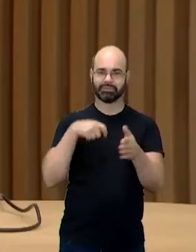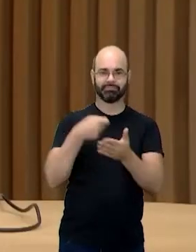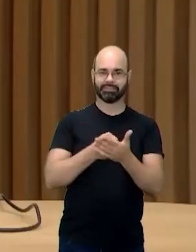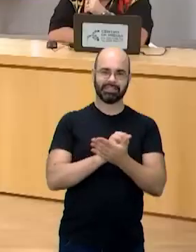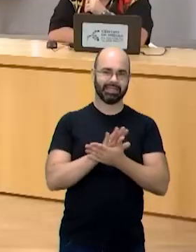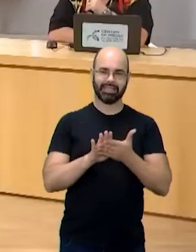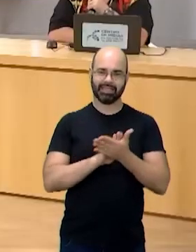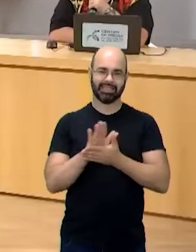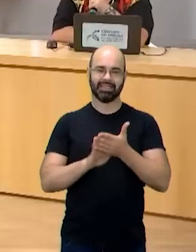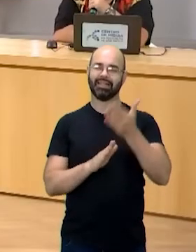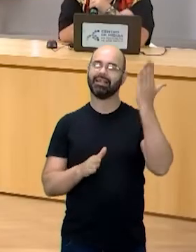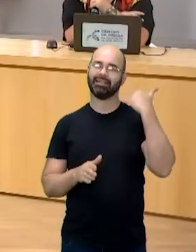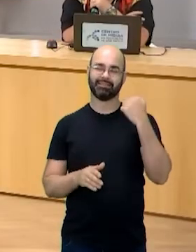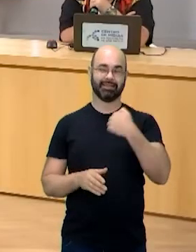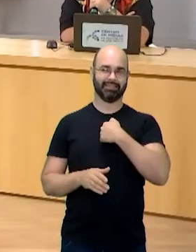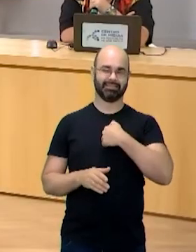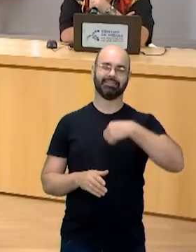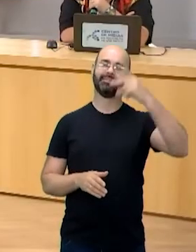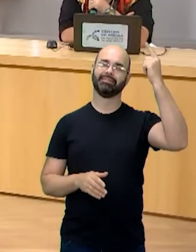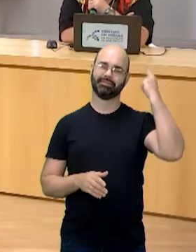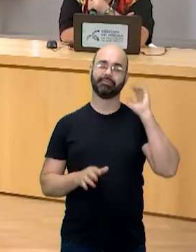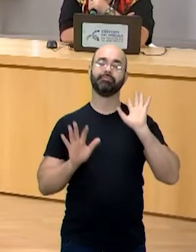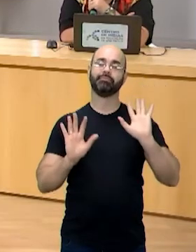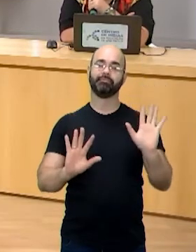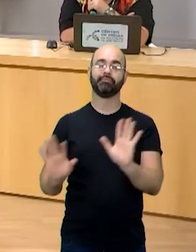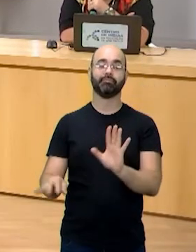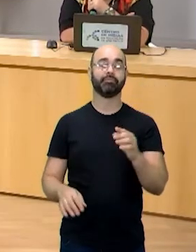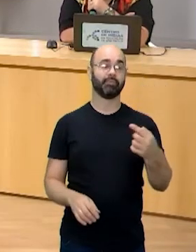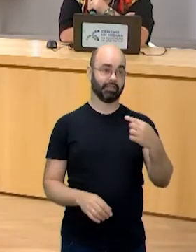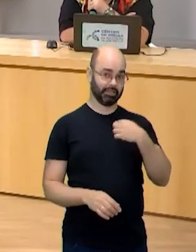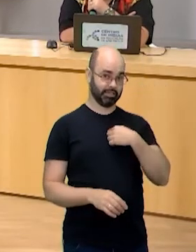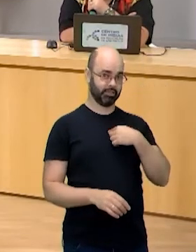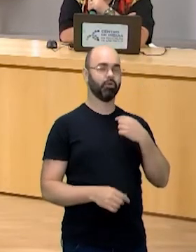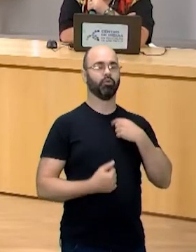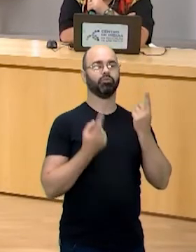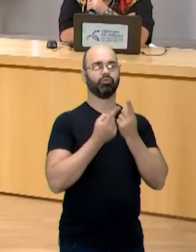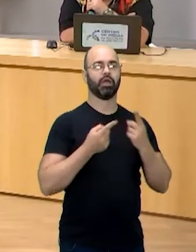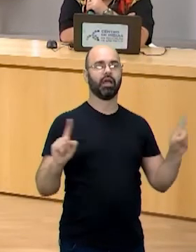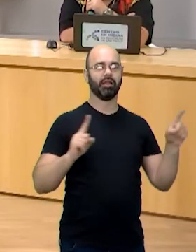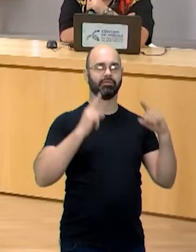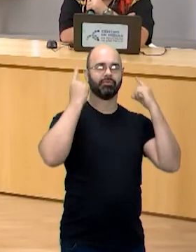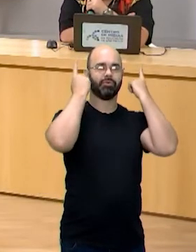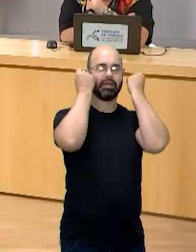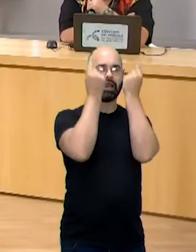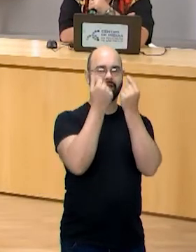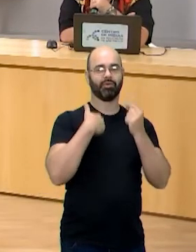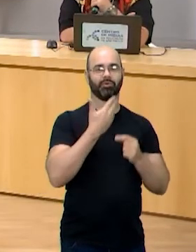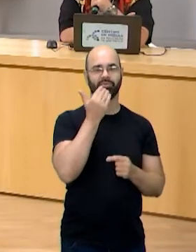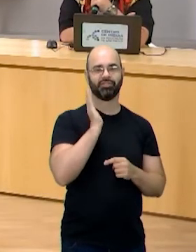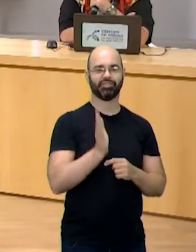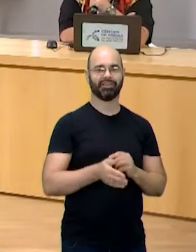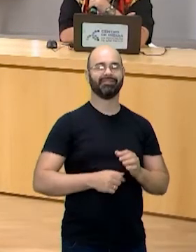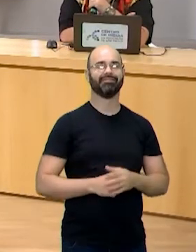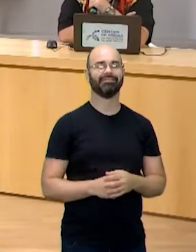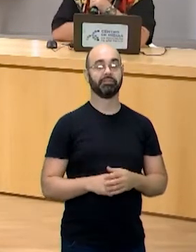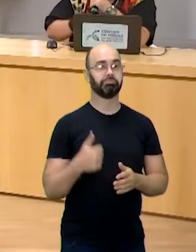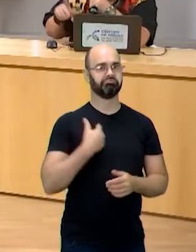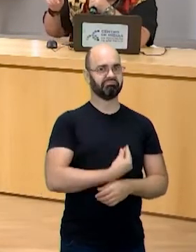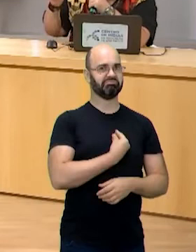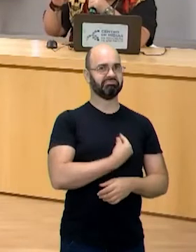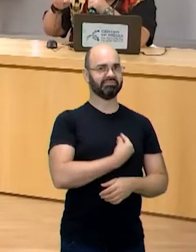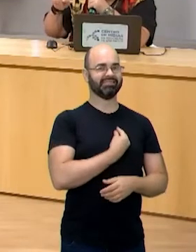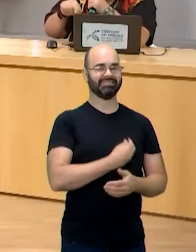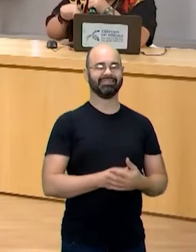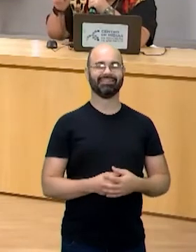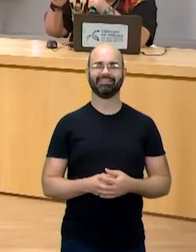chegava a fazer. Mas eu, vou ser sincero, comi churrasco grego. Comeu churrasco grego? Comi churrasco grego e sobrevivi. Na